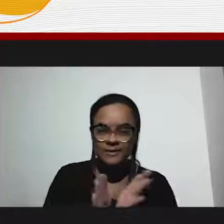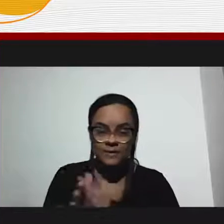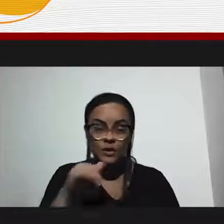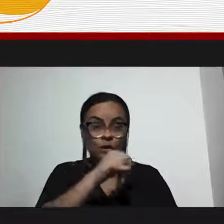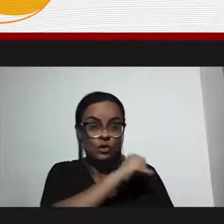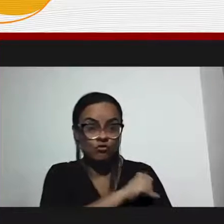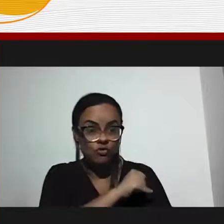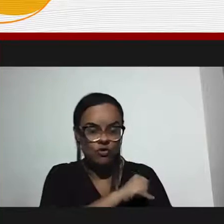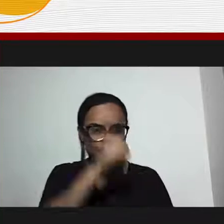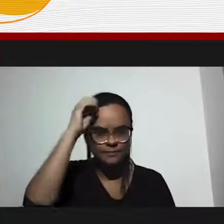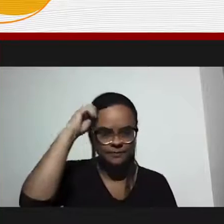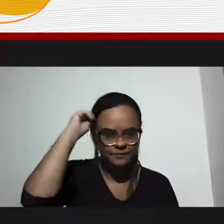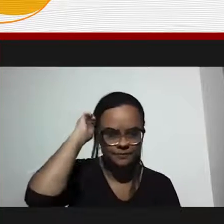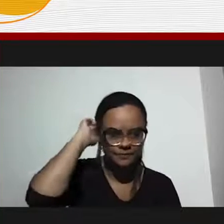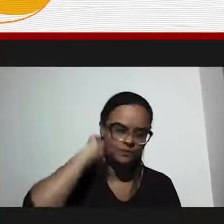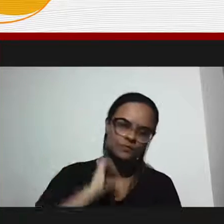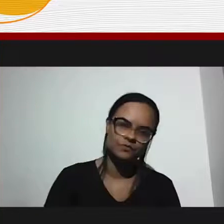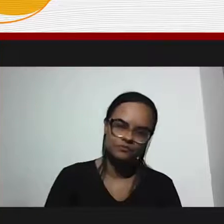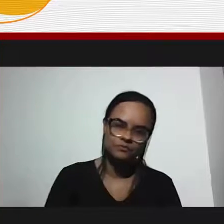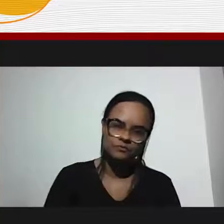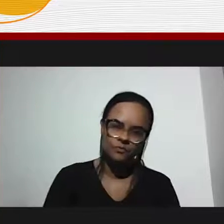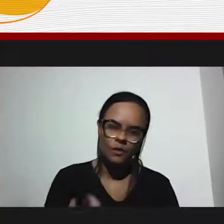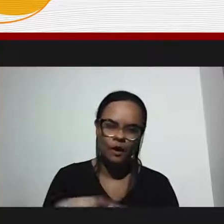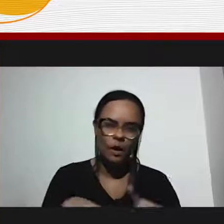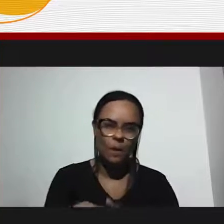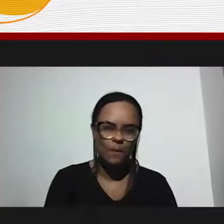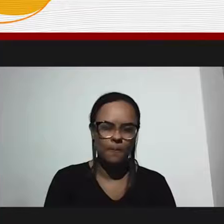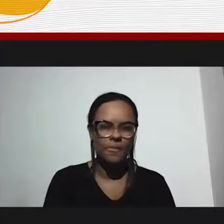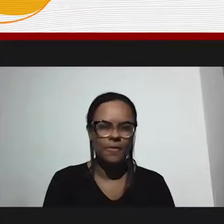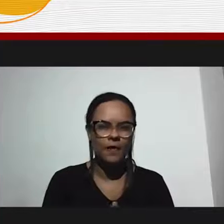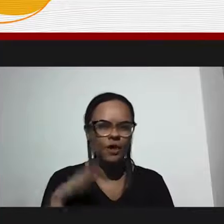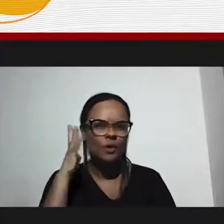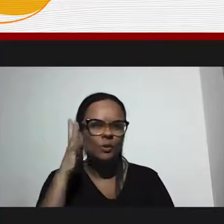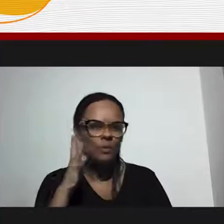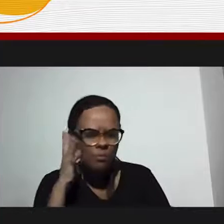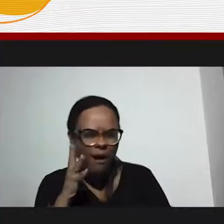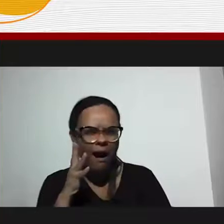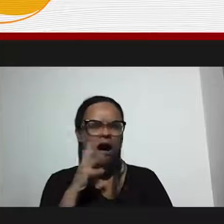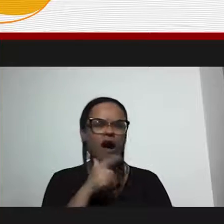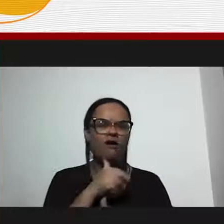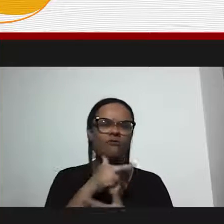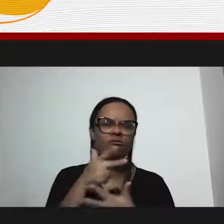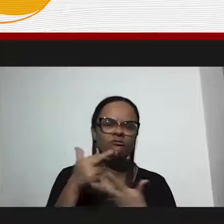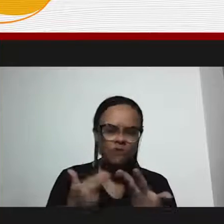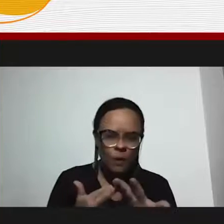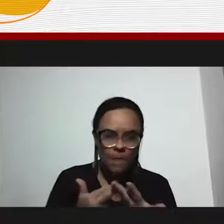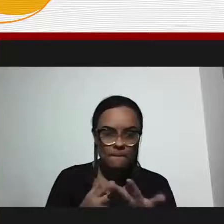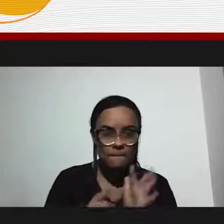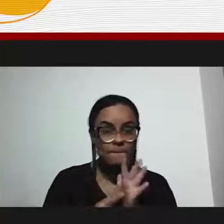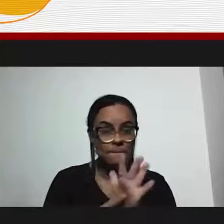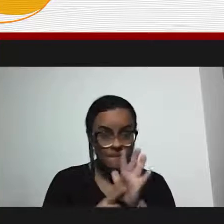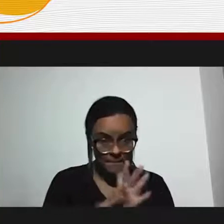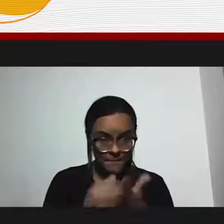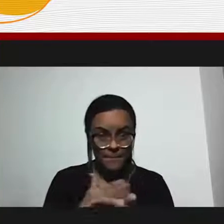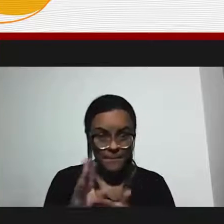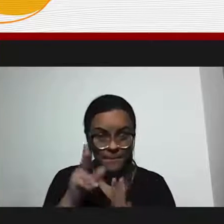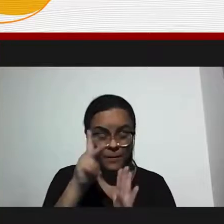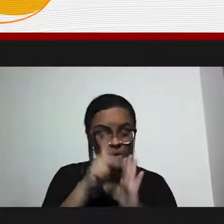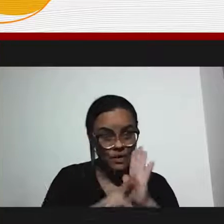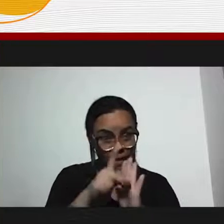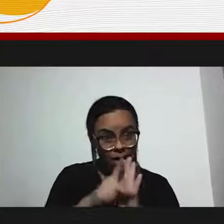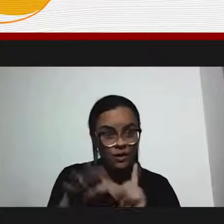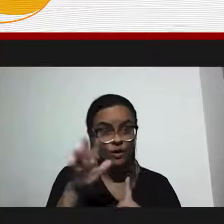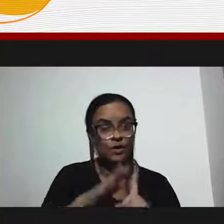de Janeiro, né? E além de realizar as palestras motivacionais, está emprestando a minha imagem para alguns